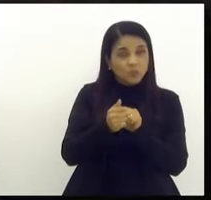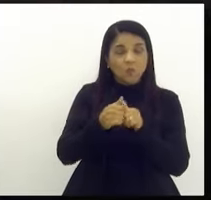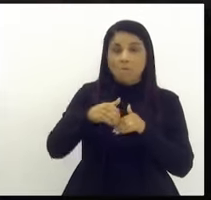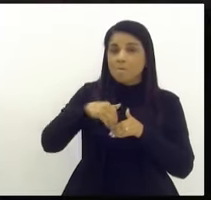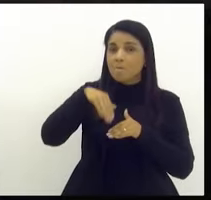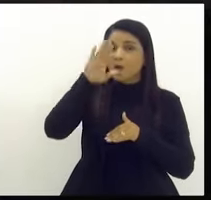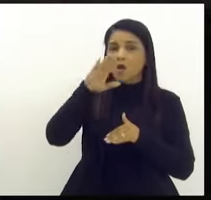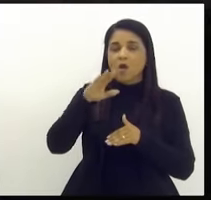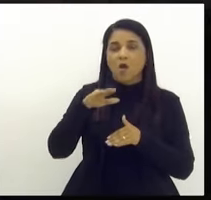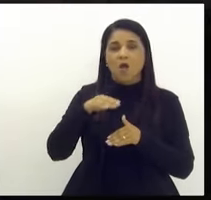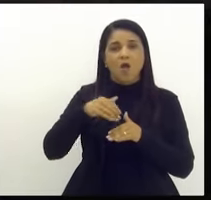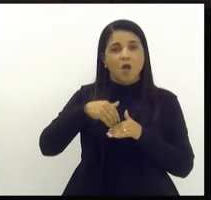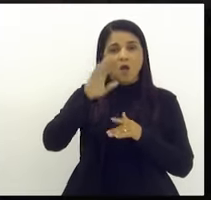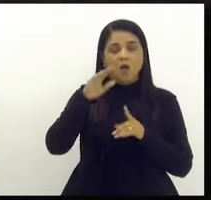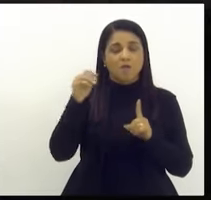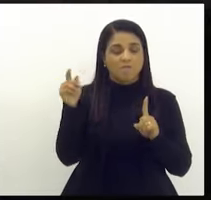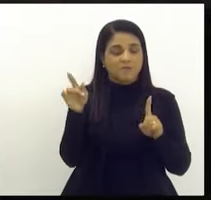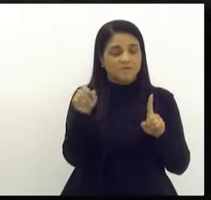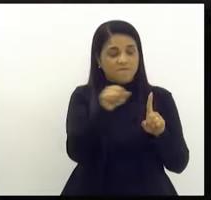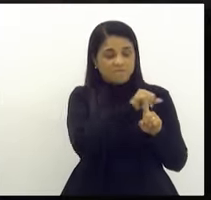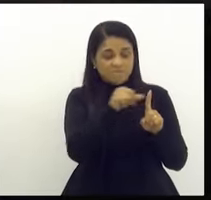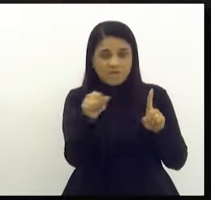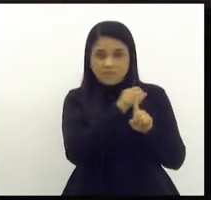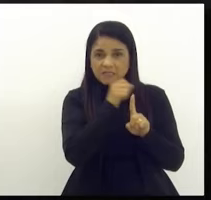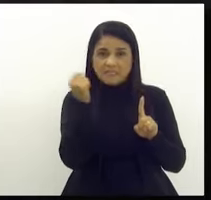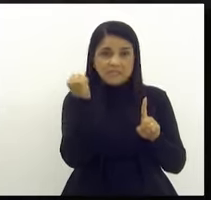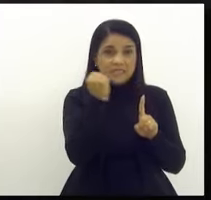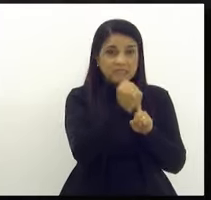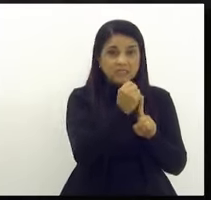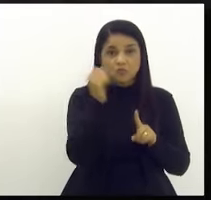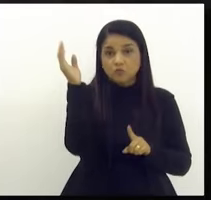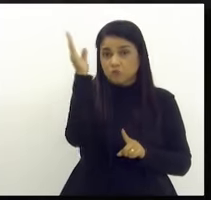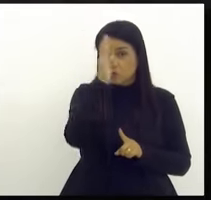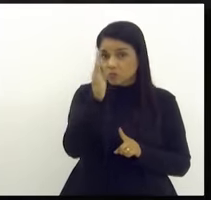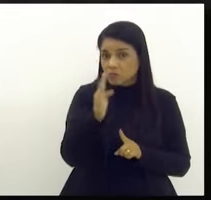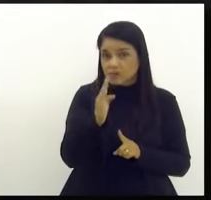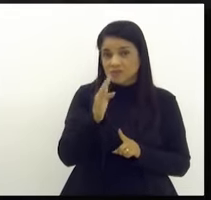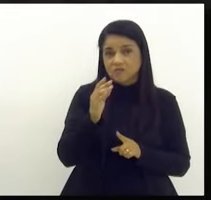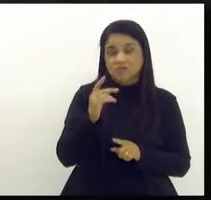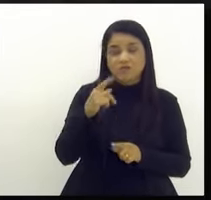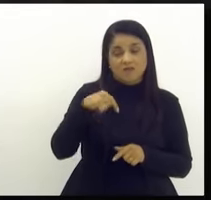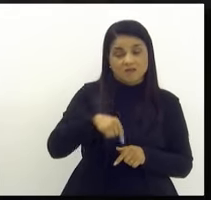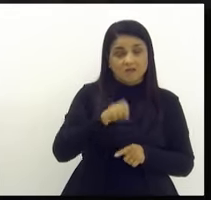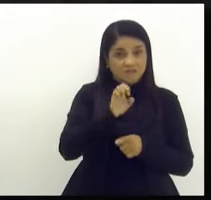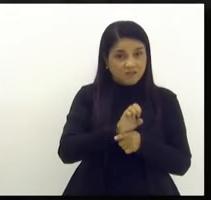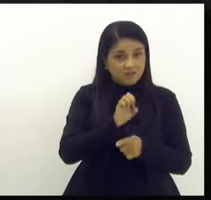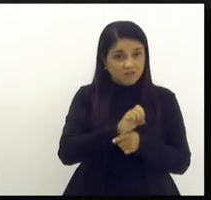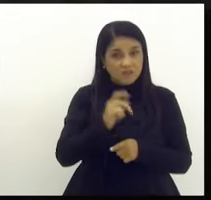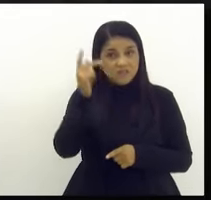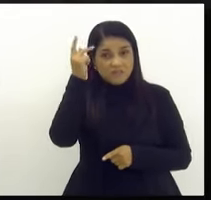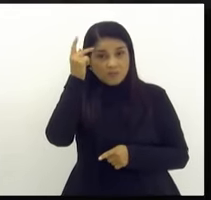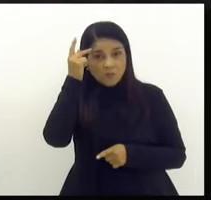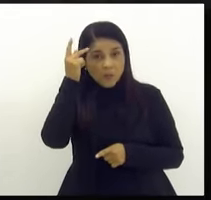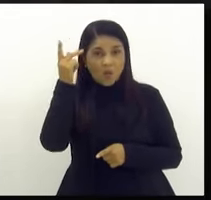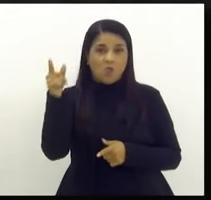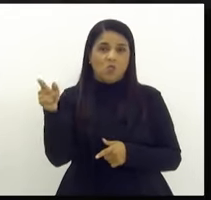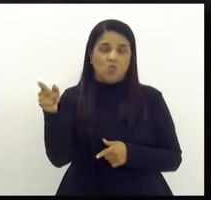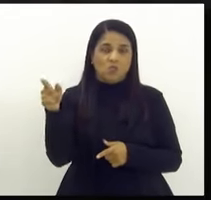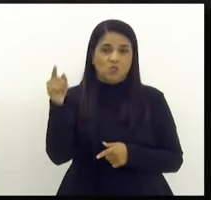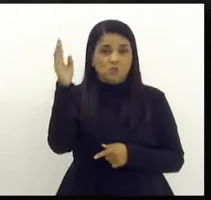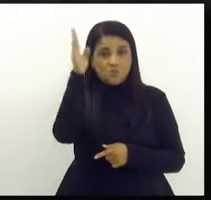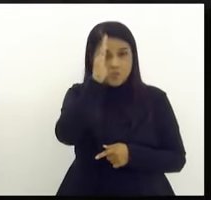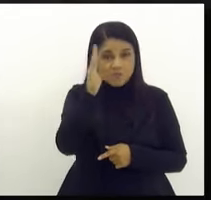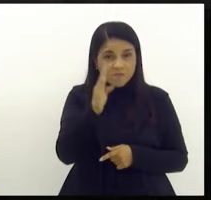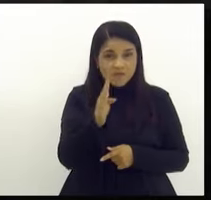índice de feminicídio do Brasil o índice de feminicídio do Brasil